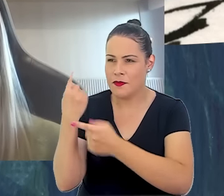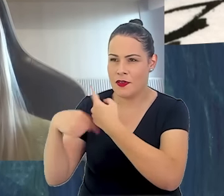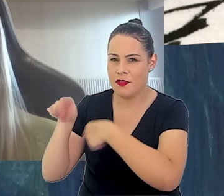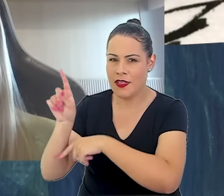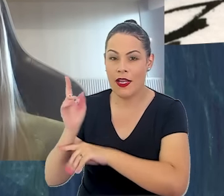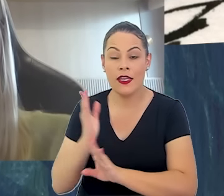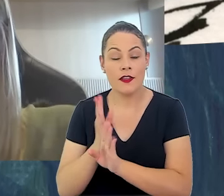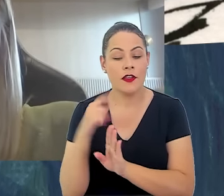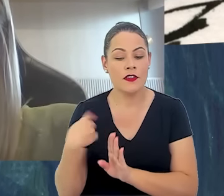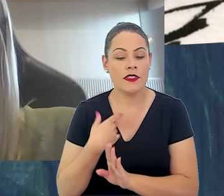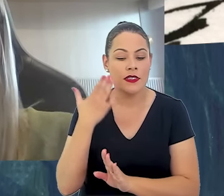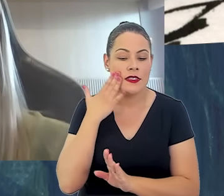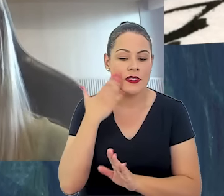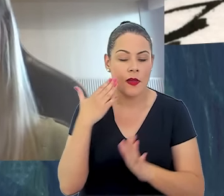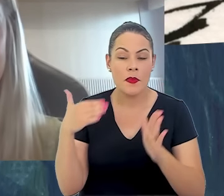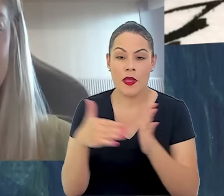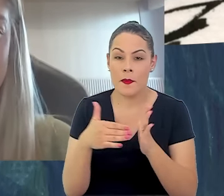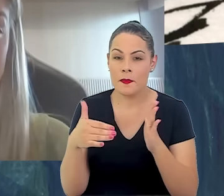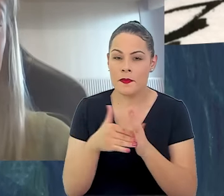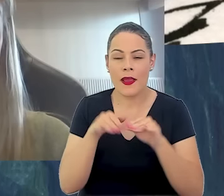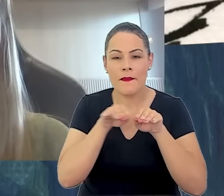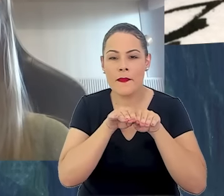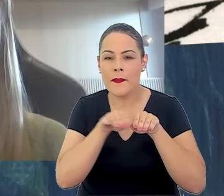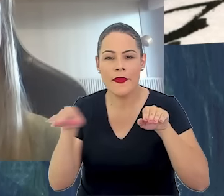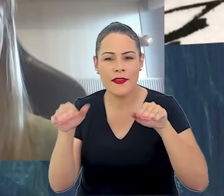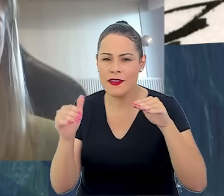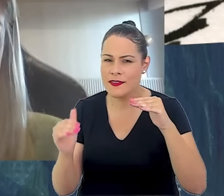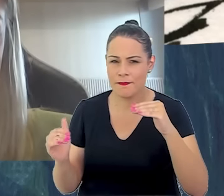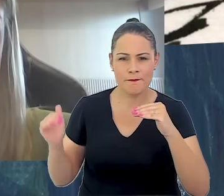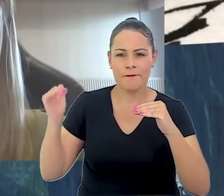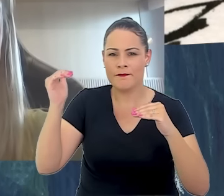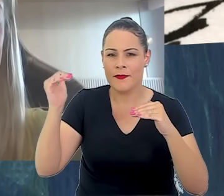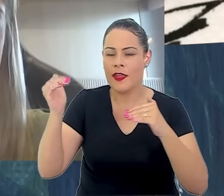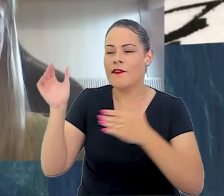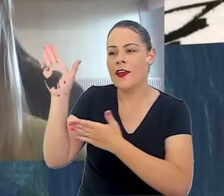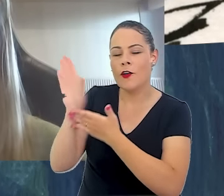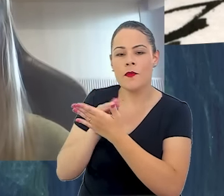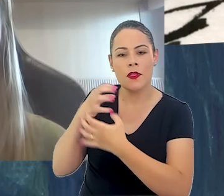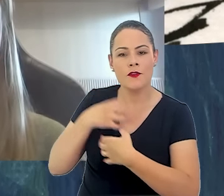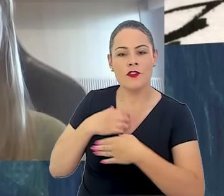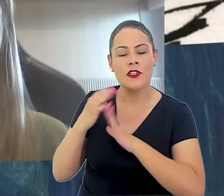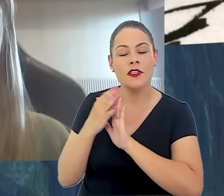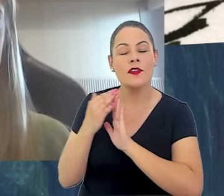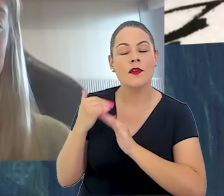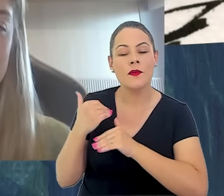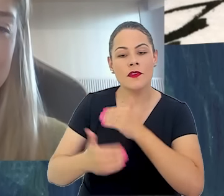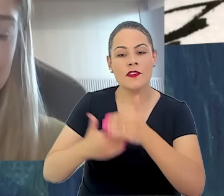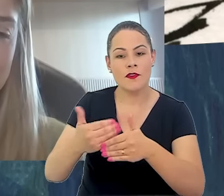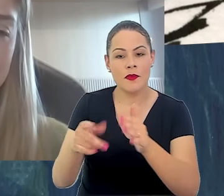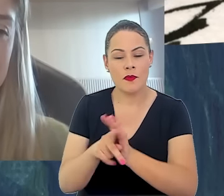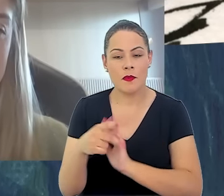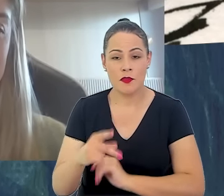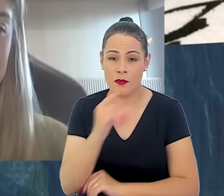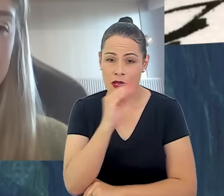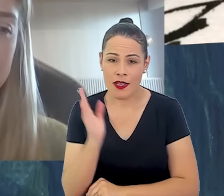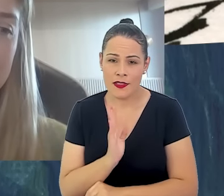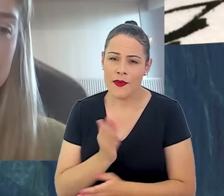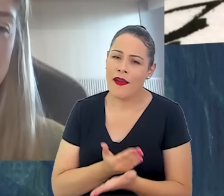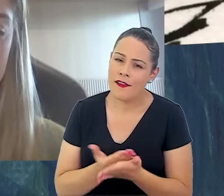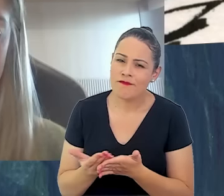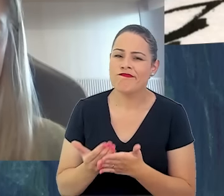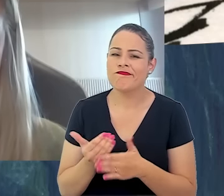eu sempre falo que a nossa barra de parâmetro, ela é muito alta, né? Porque a gente tem que seguir esse padrão, e o Brasil talvez ainda